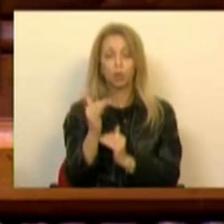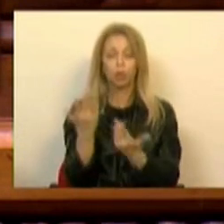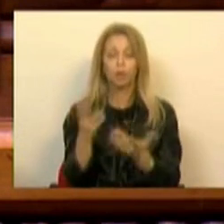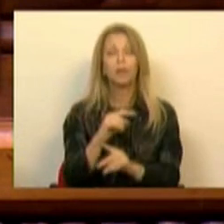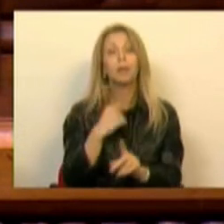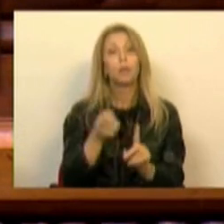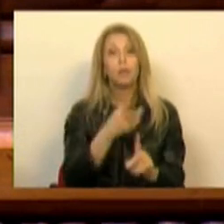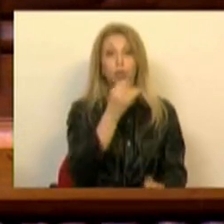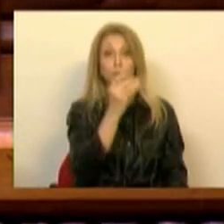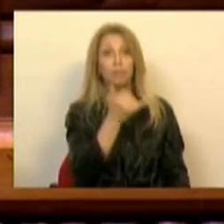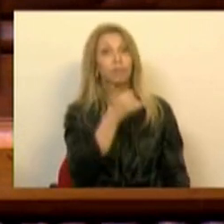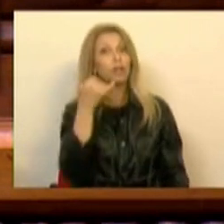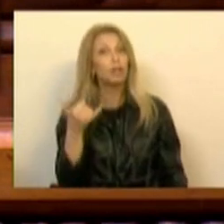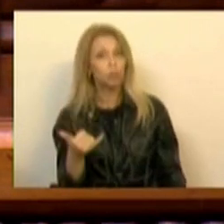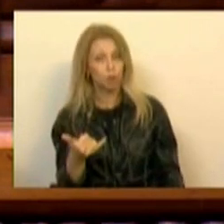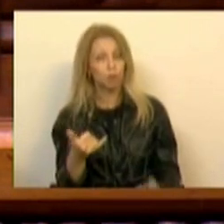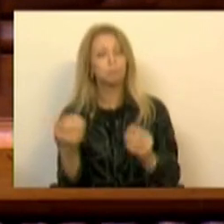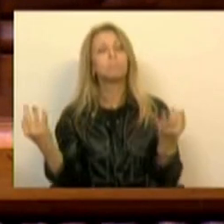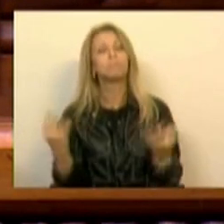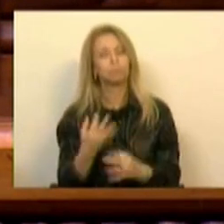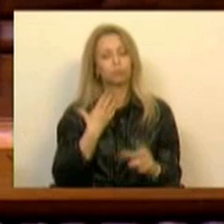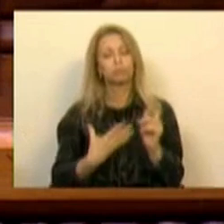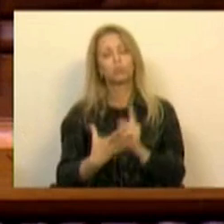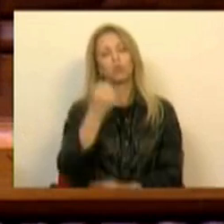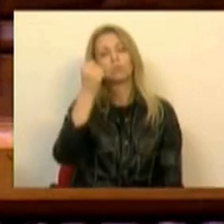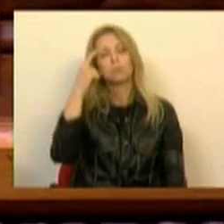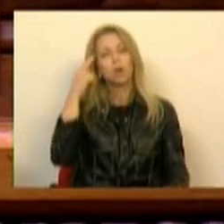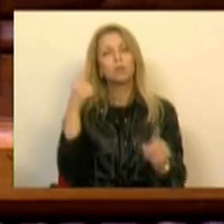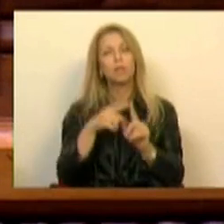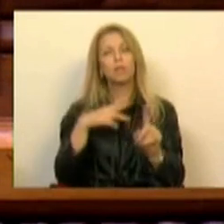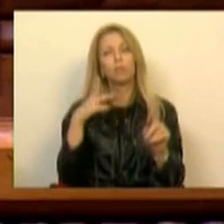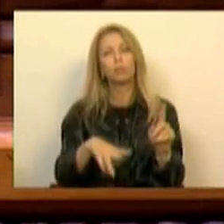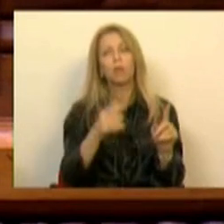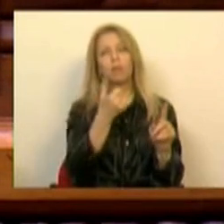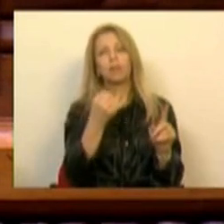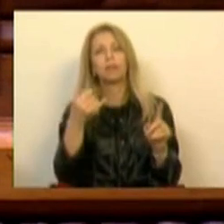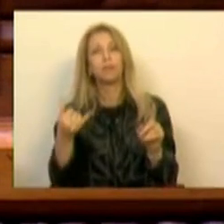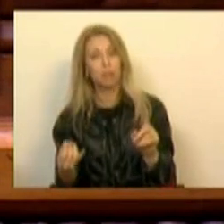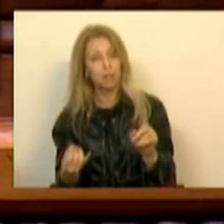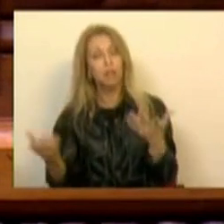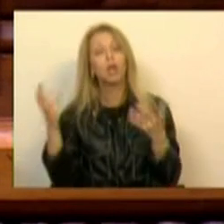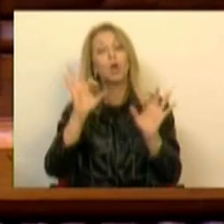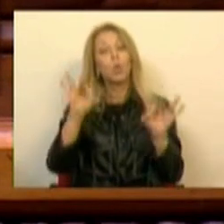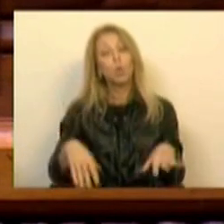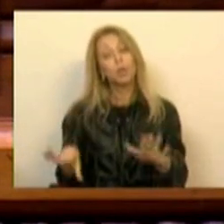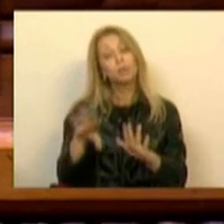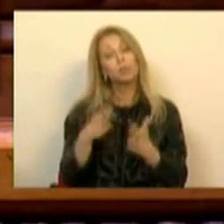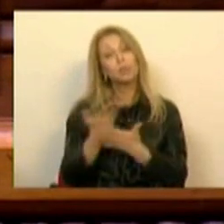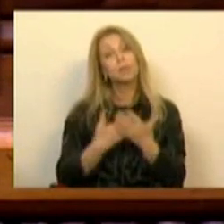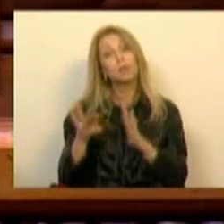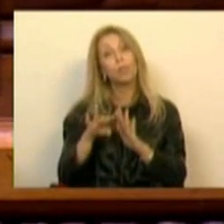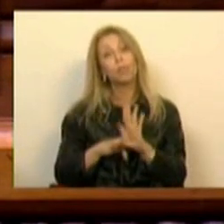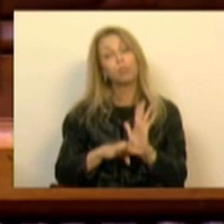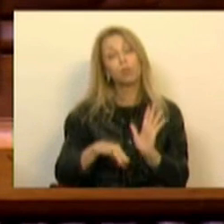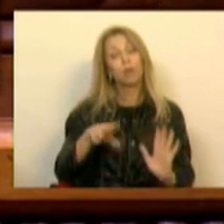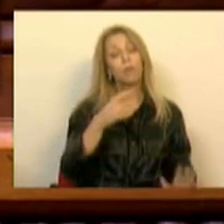em 2022, superámos a meta fixada para a execução do Portugal 2020, concluímos a negociação dos programas do Portugal 2030